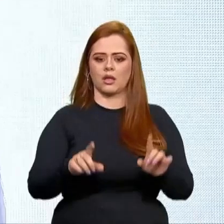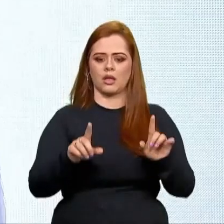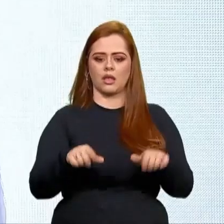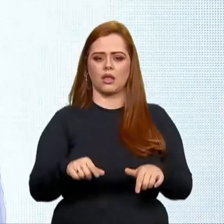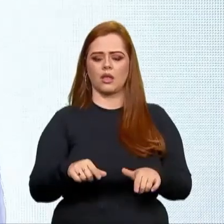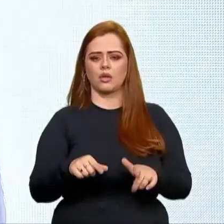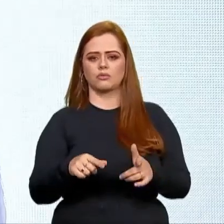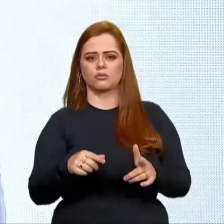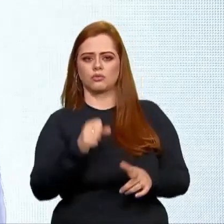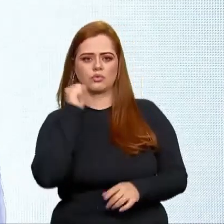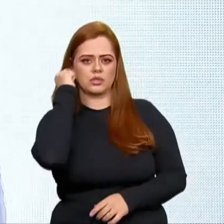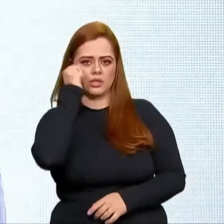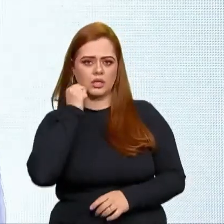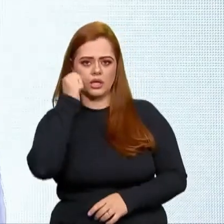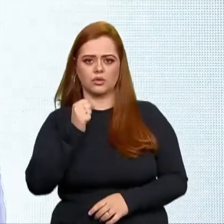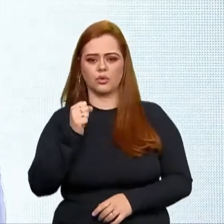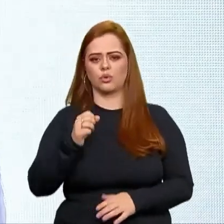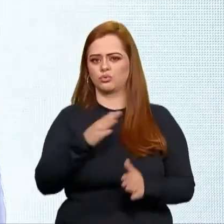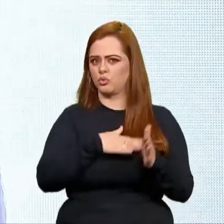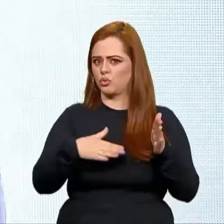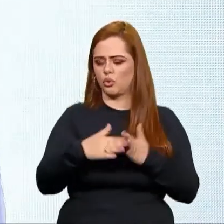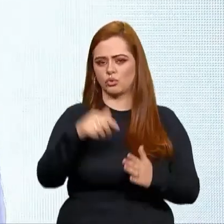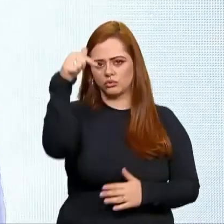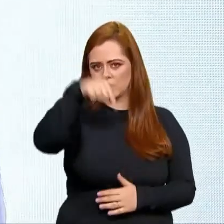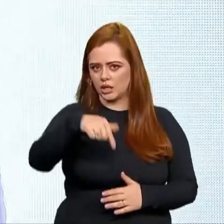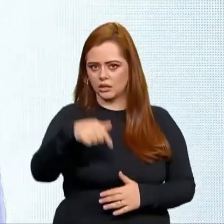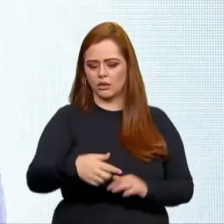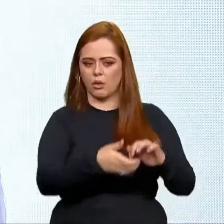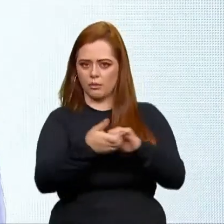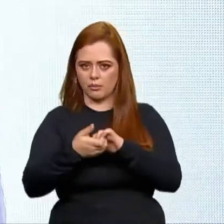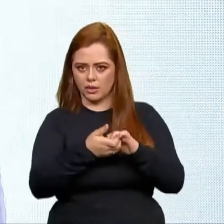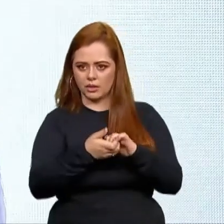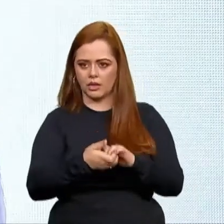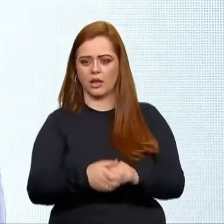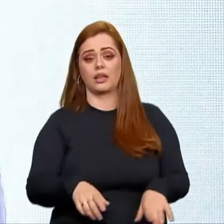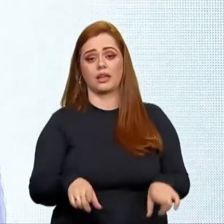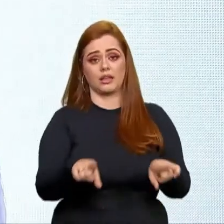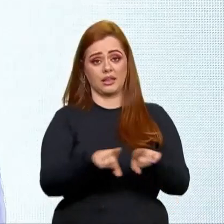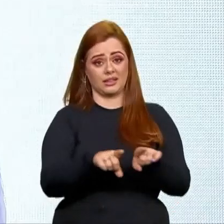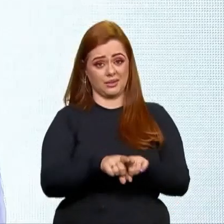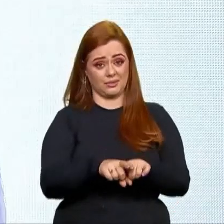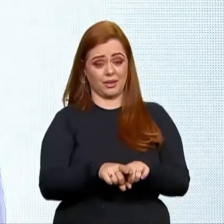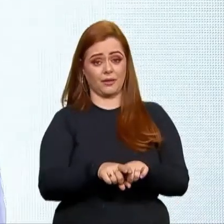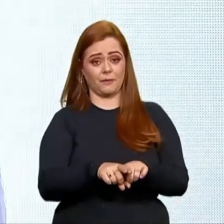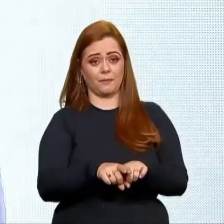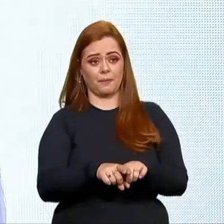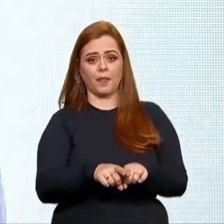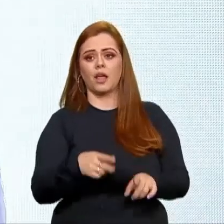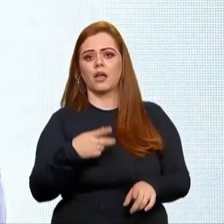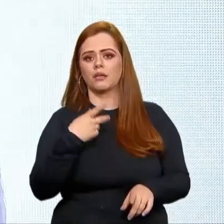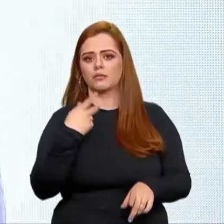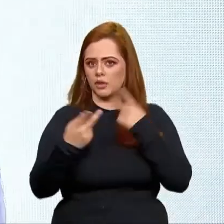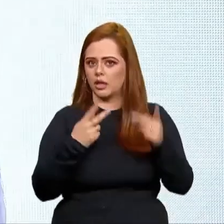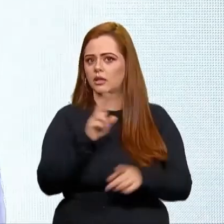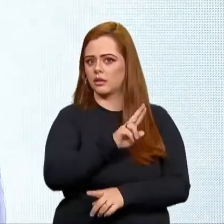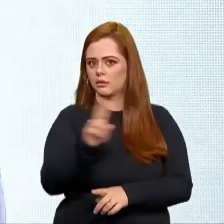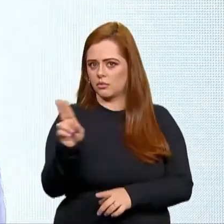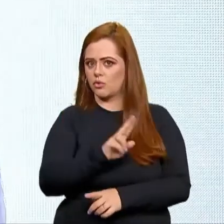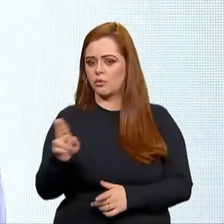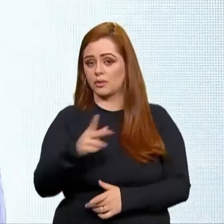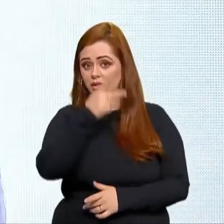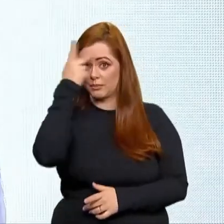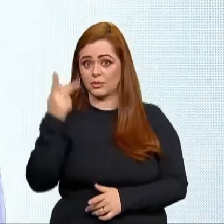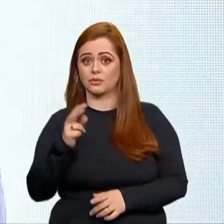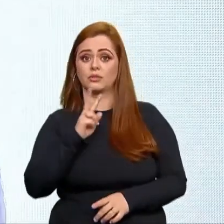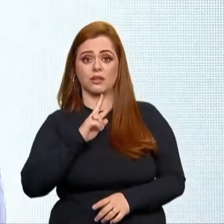os parlamentares, deputados, senadores que se fazem aqui presentes, sem deixar, obviamente, de nominar aquele que vai relatar agora o